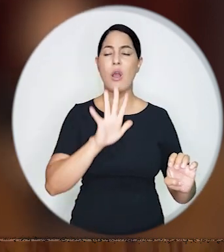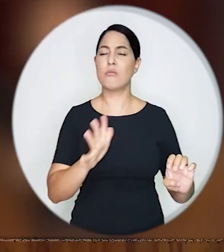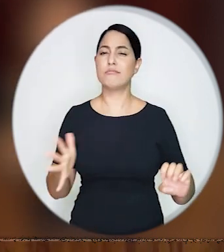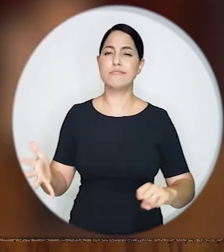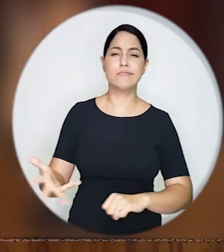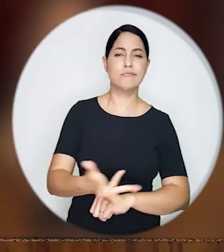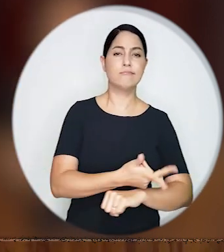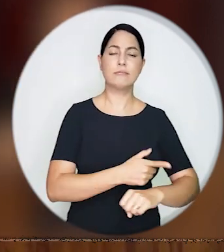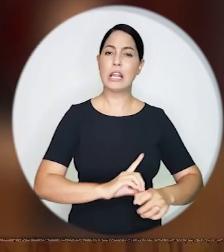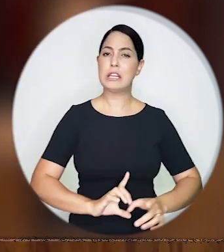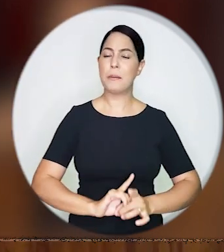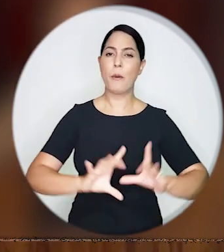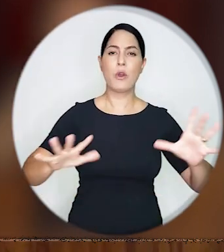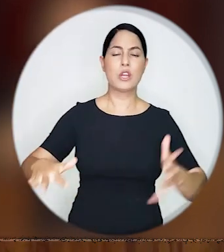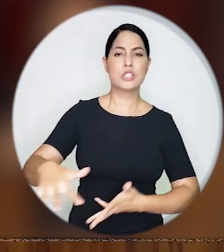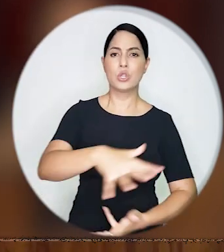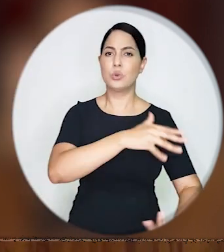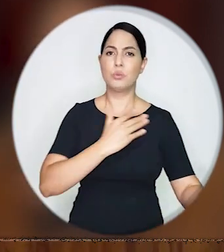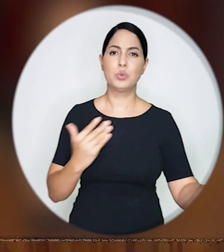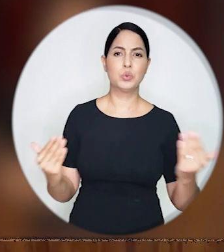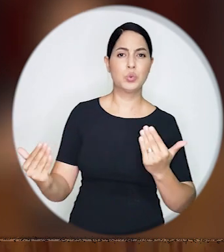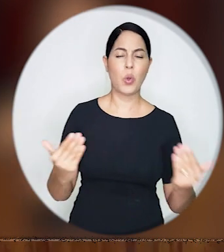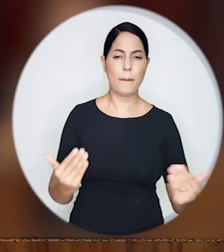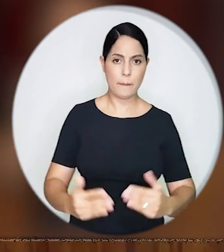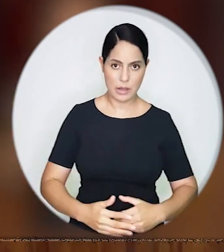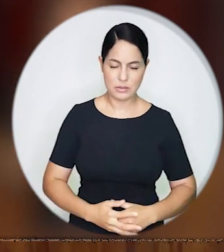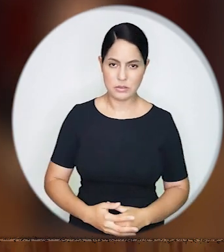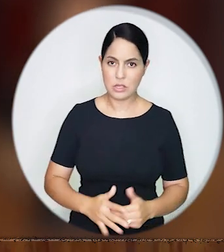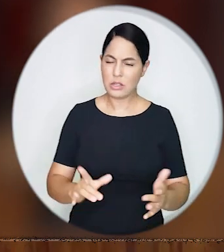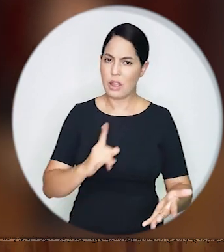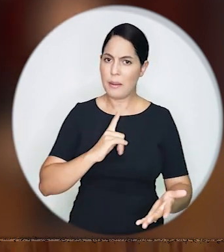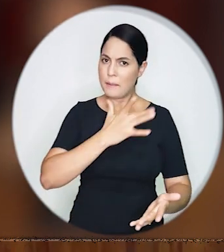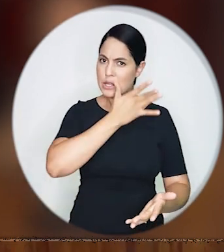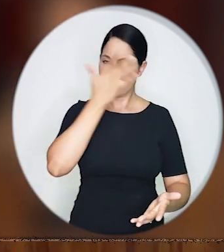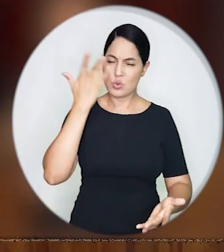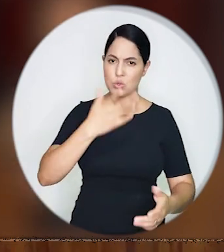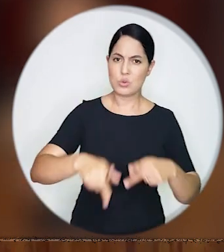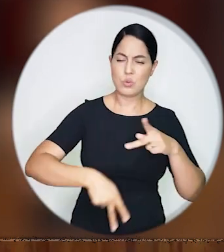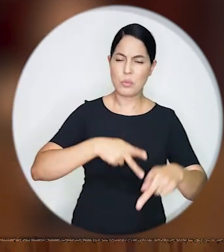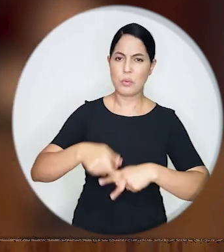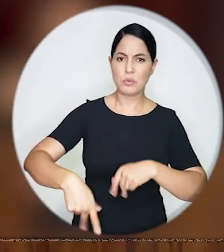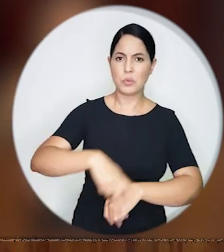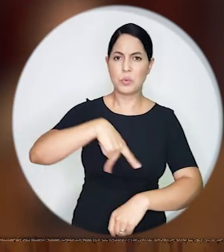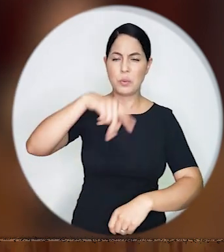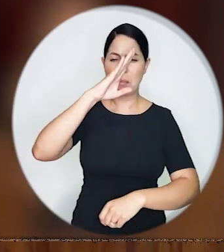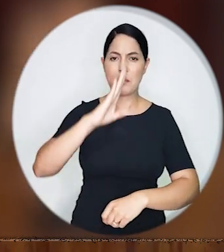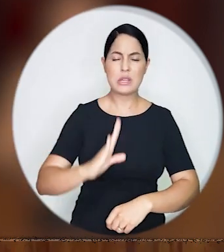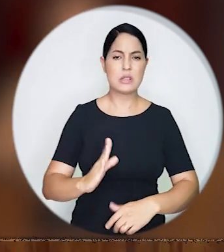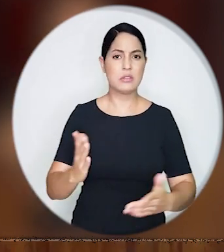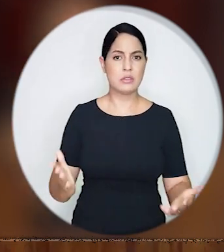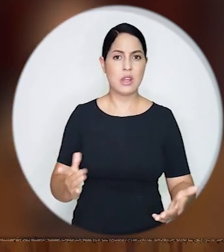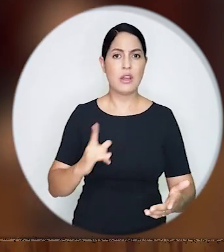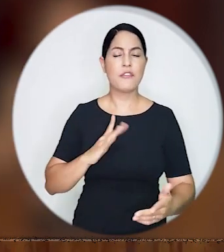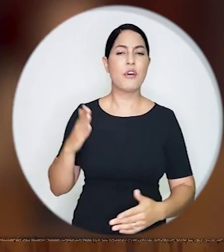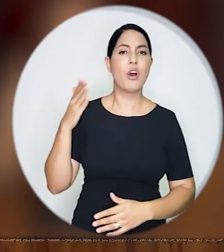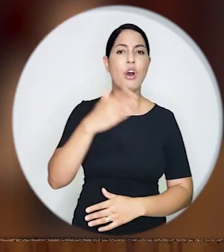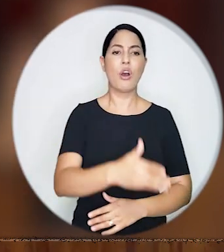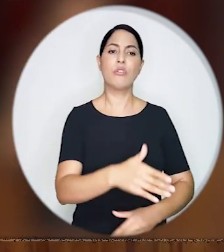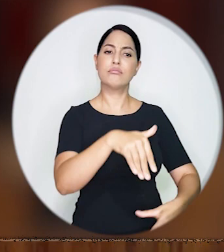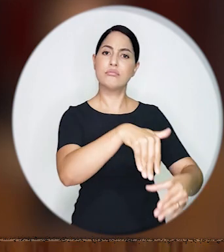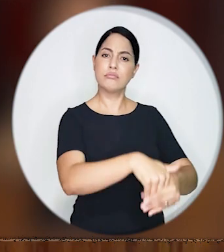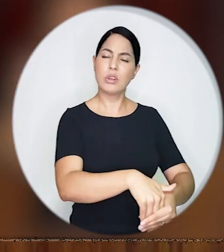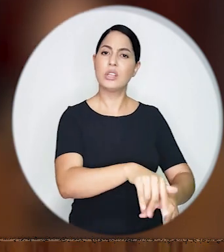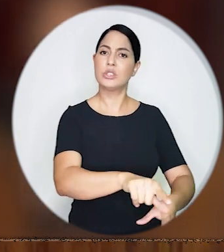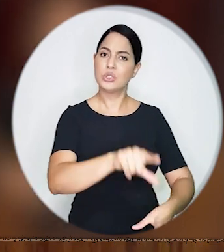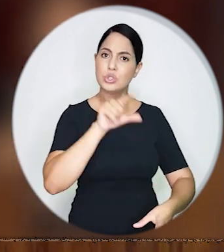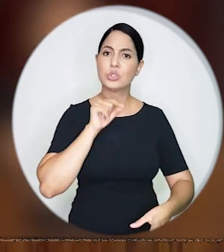maiores democracias do mundo. Mais de 120 milhões de brasileiros foram às urnas nas últimas eleições para escolher os seus representantes. O